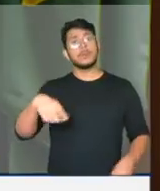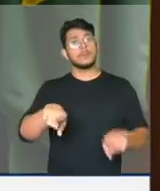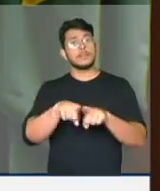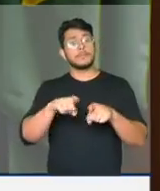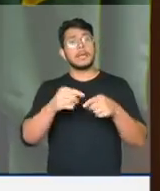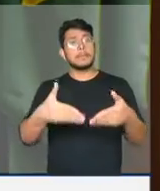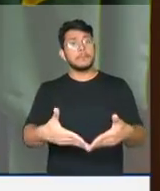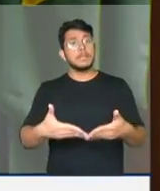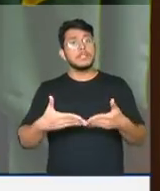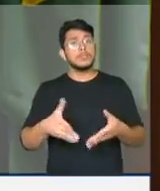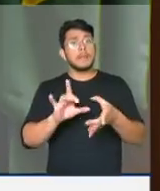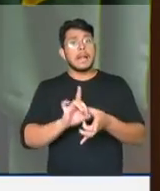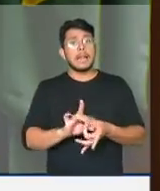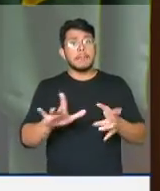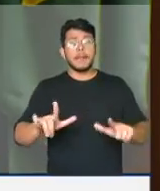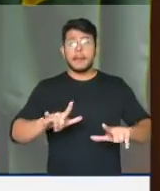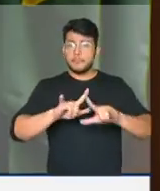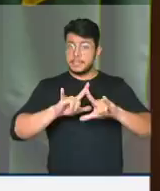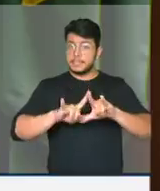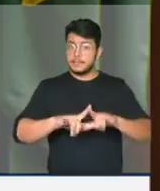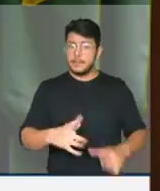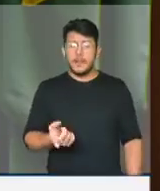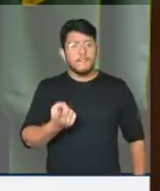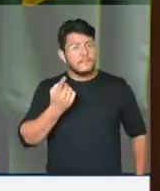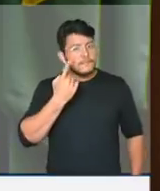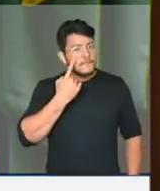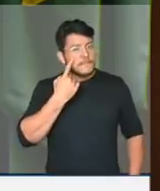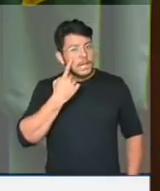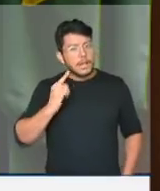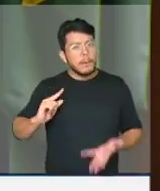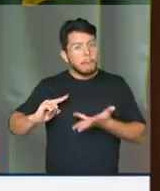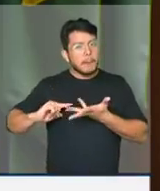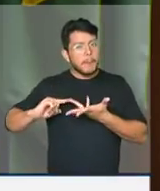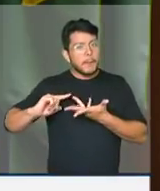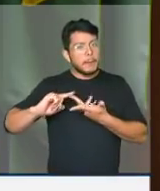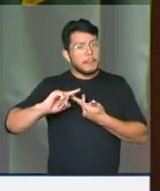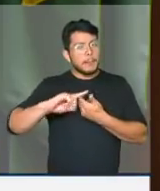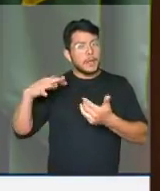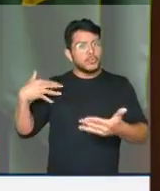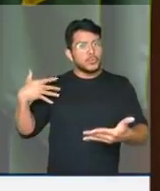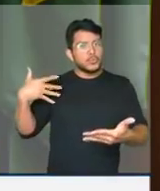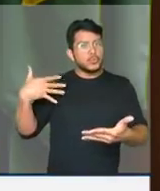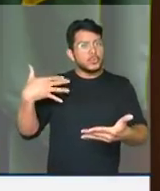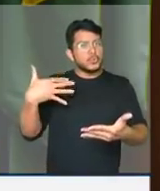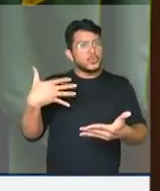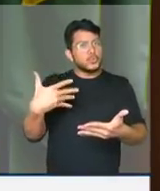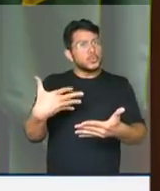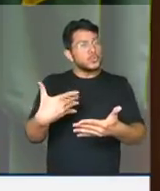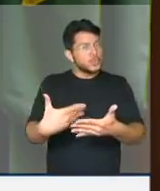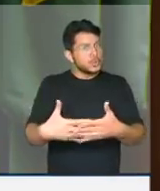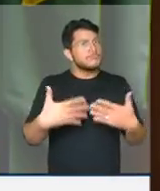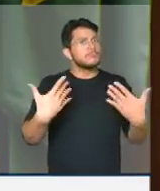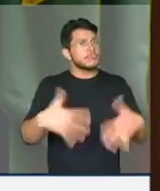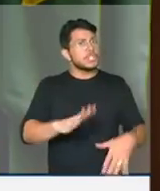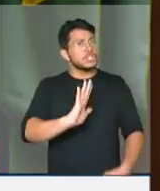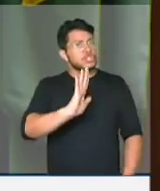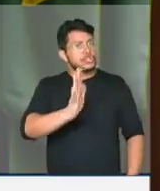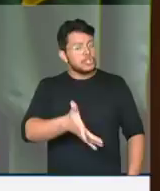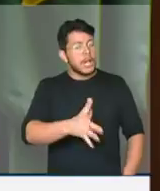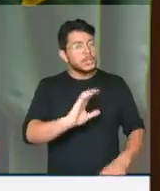abertamente. Percebam, senhores, como a gente tem um longo histórico desta família relacionado à ação das